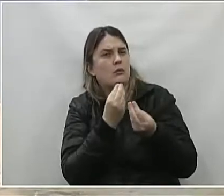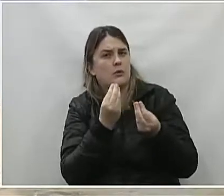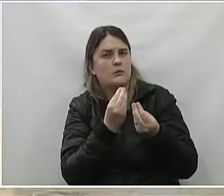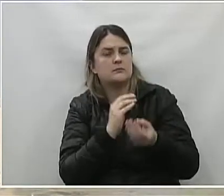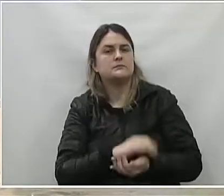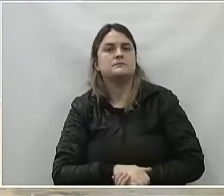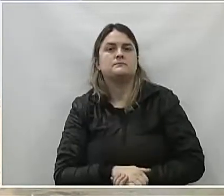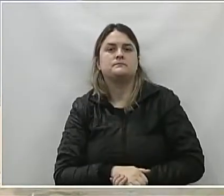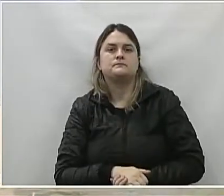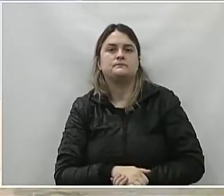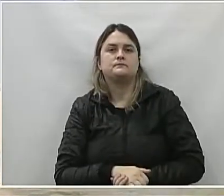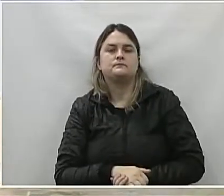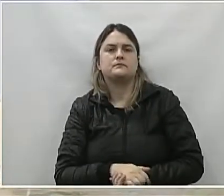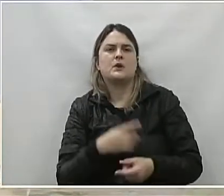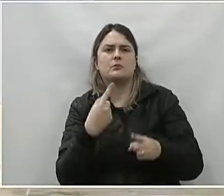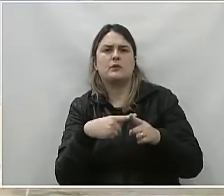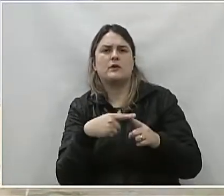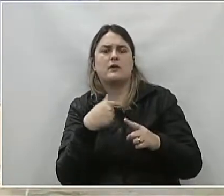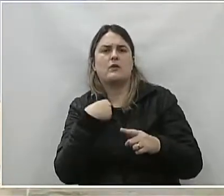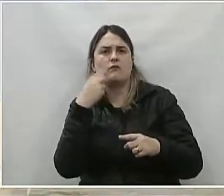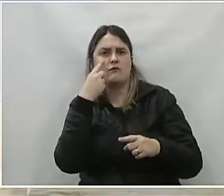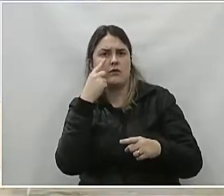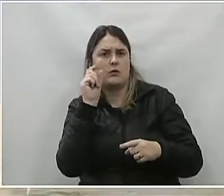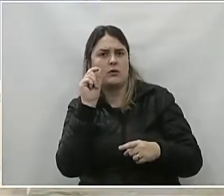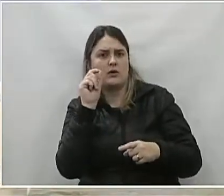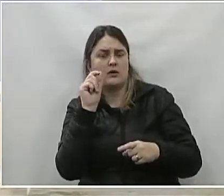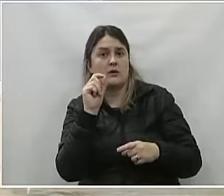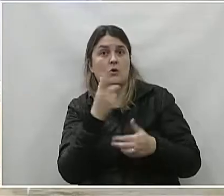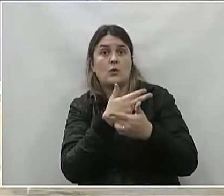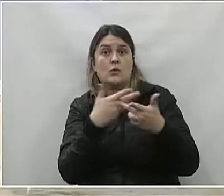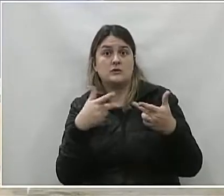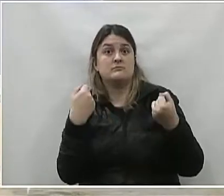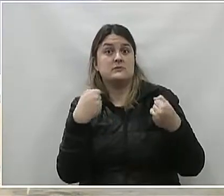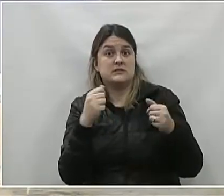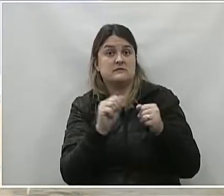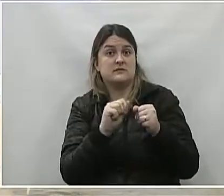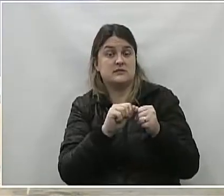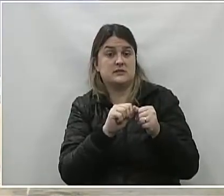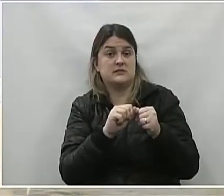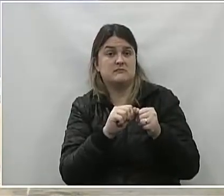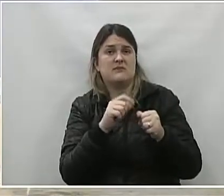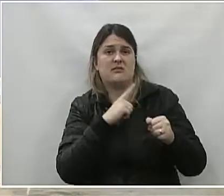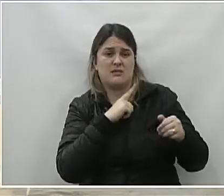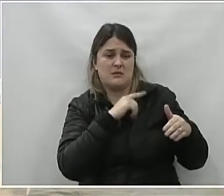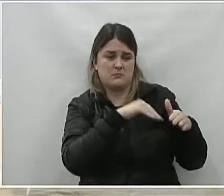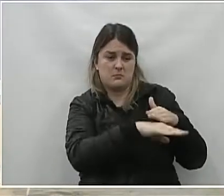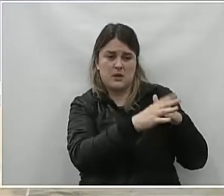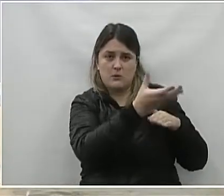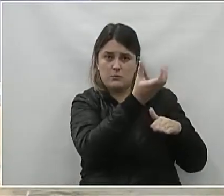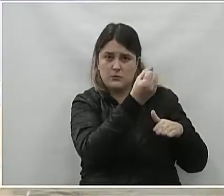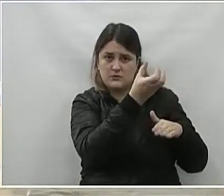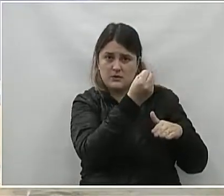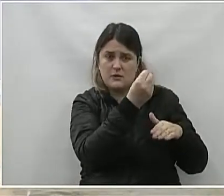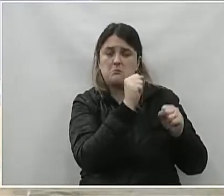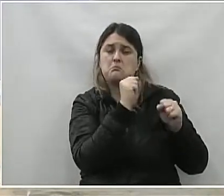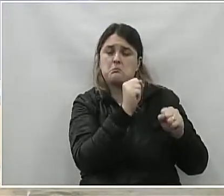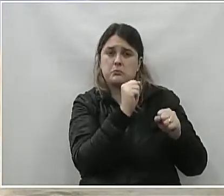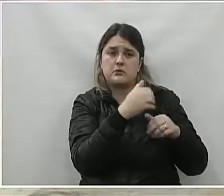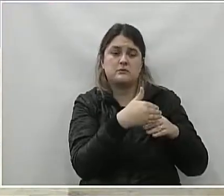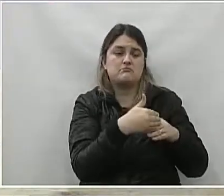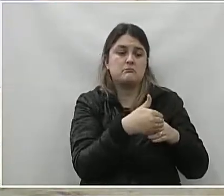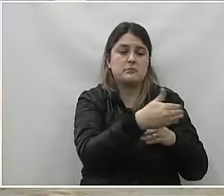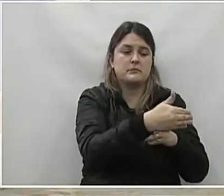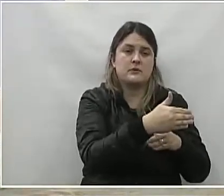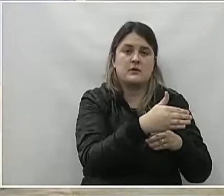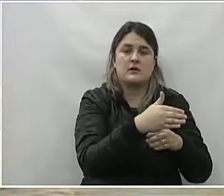né? Porque eu vejo assim, algo tem que ser feito. Nós estamos com um fundão que pode vir o Papa, quem